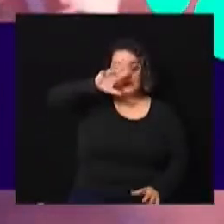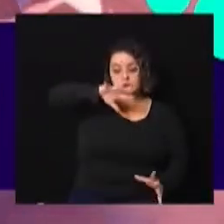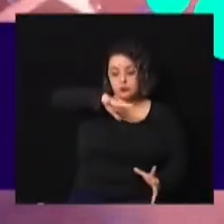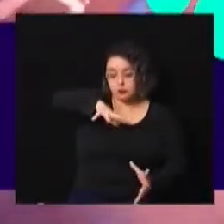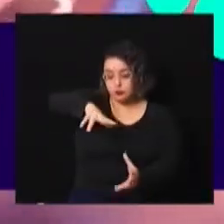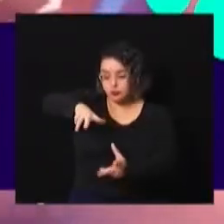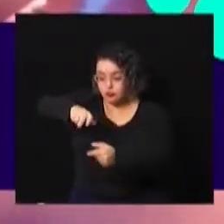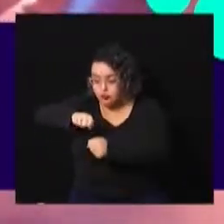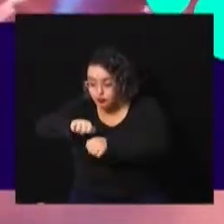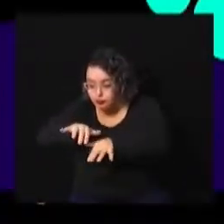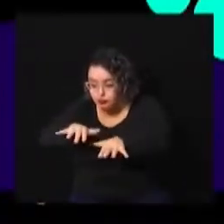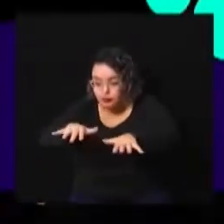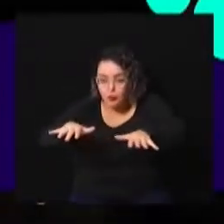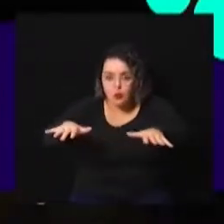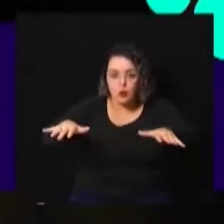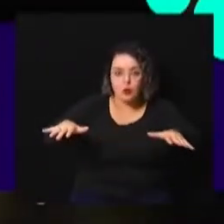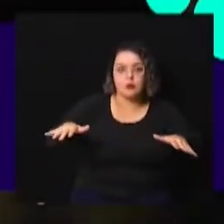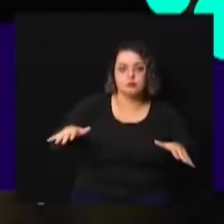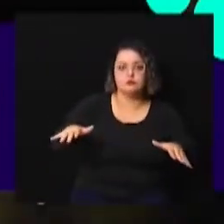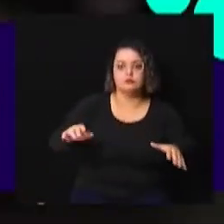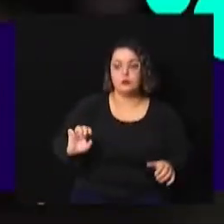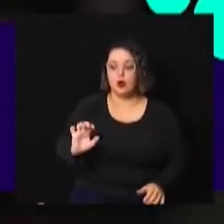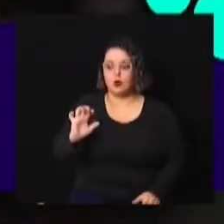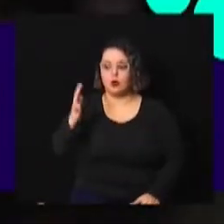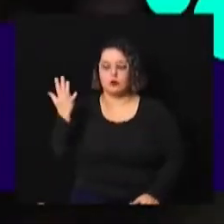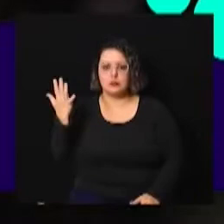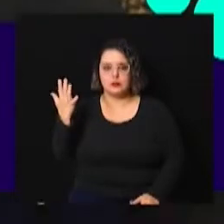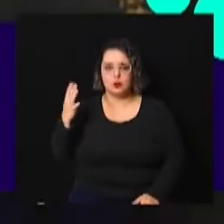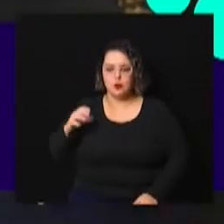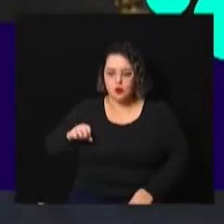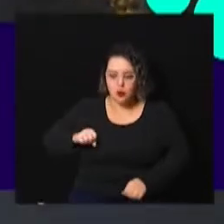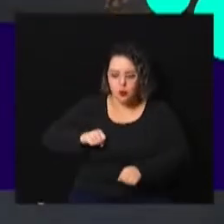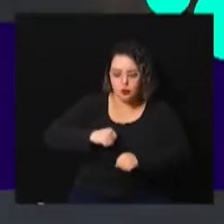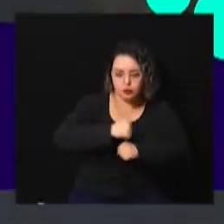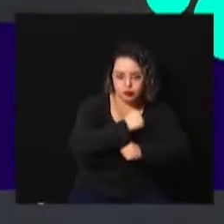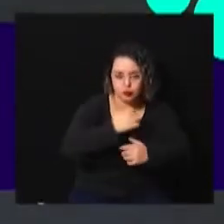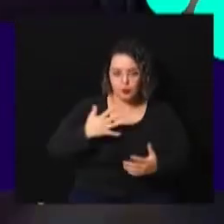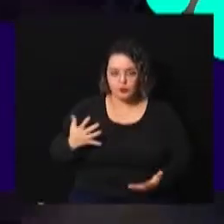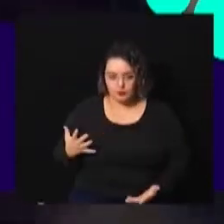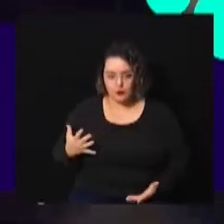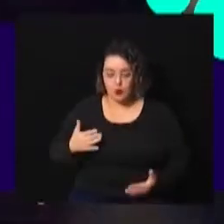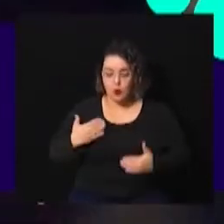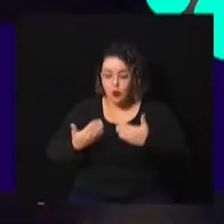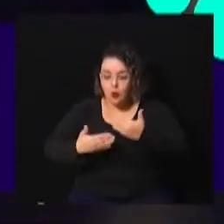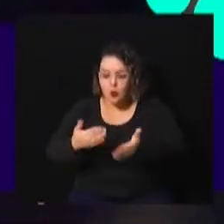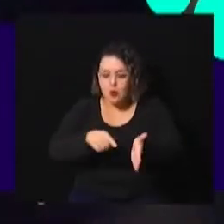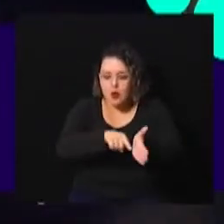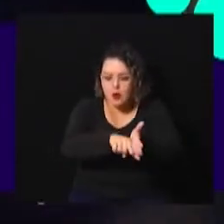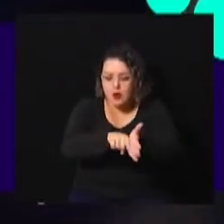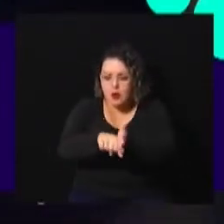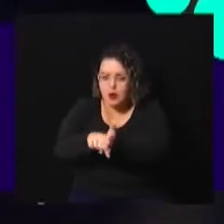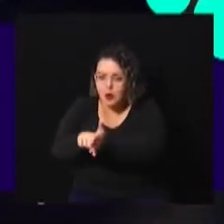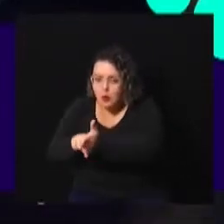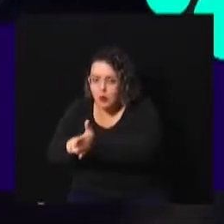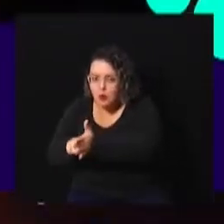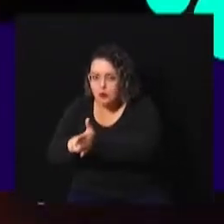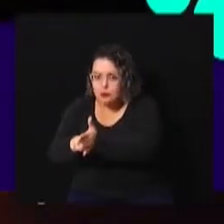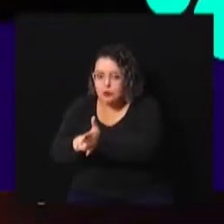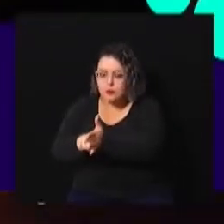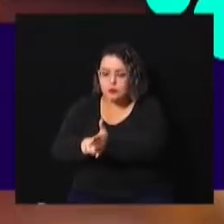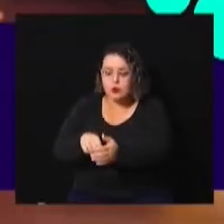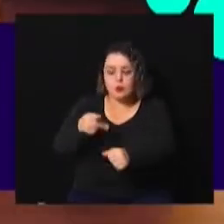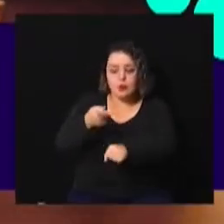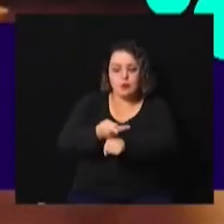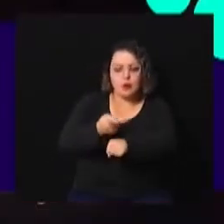Depois dos eventos ocorridos em Vingadores Ultimato, Doutor Estranho deu continuidade em suas pesquisas sobre a Pedra